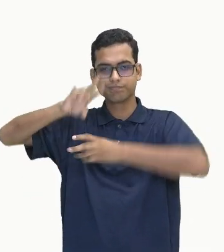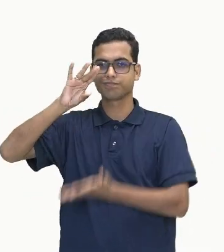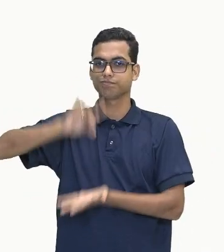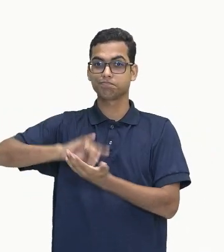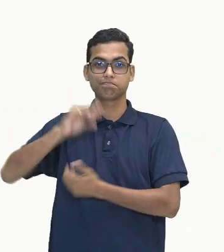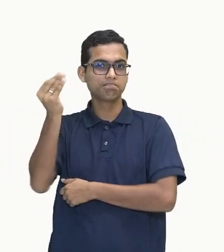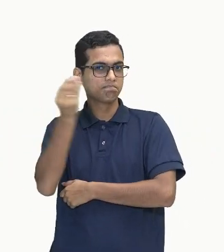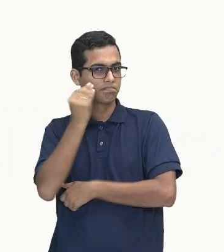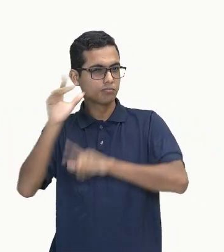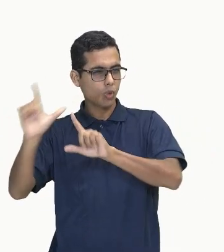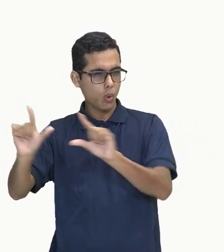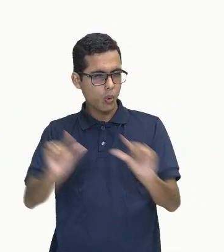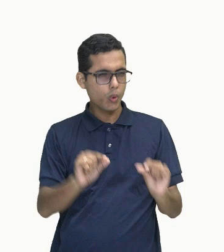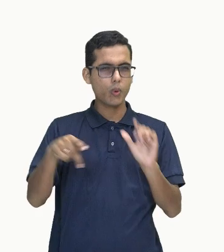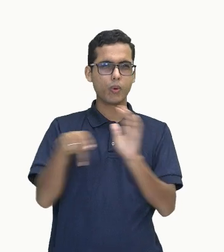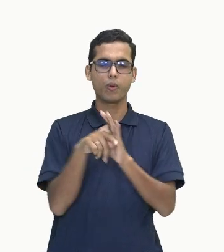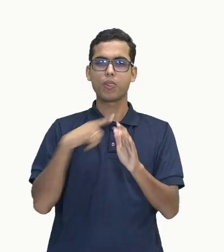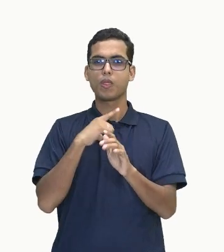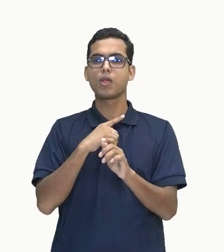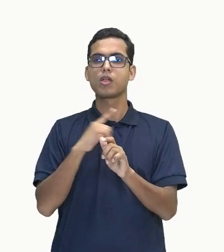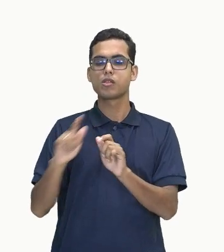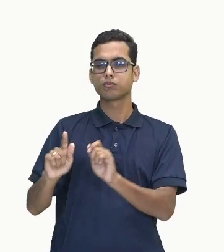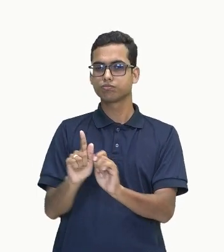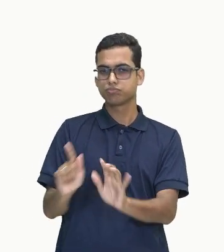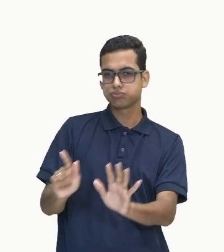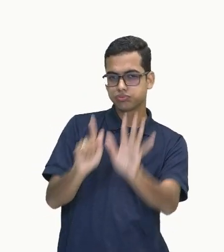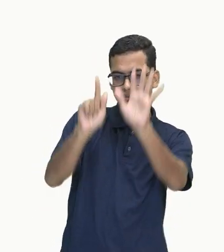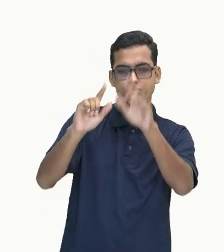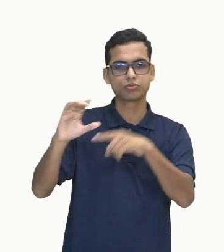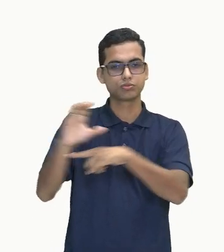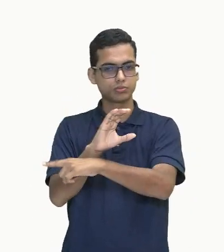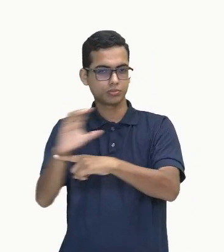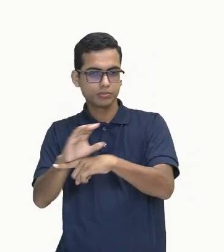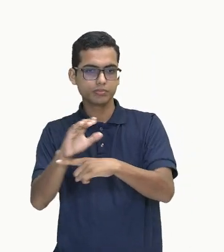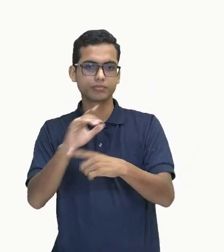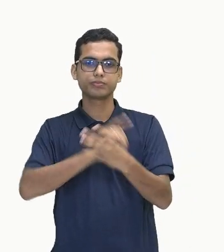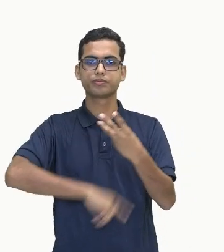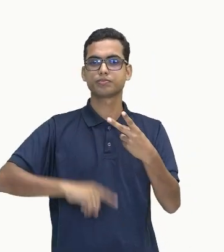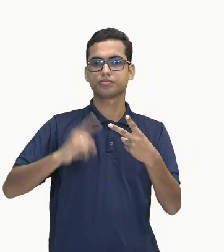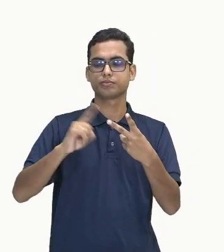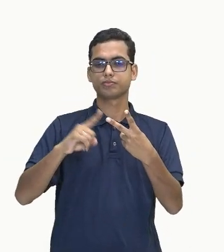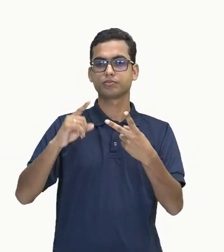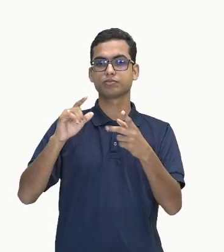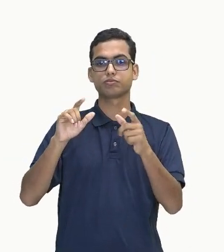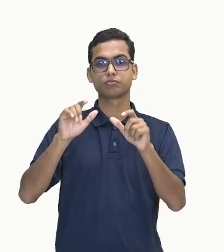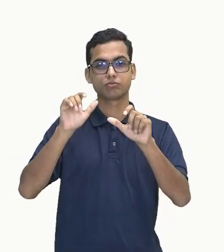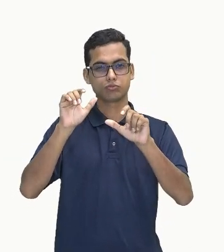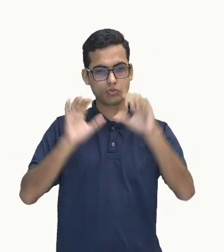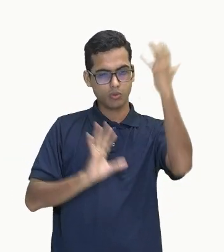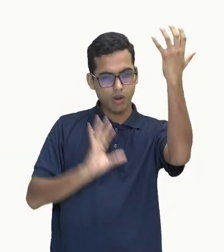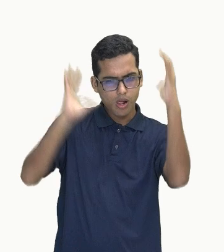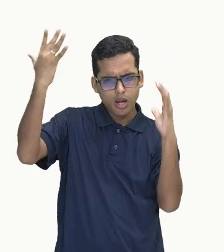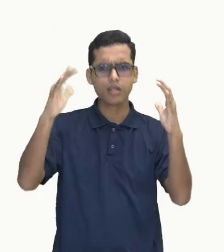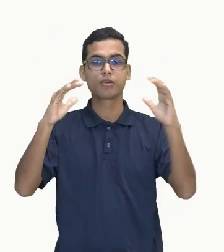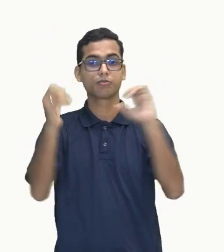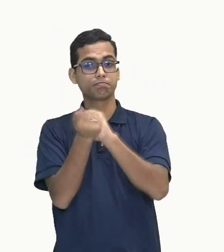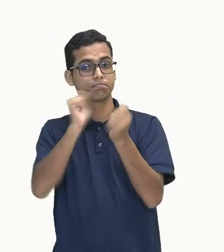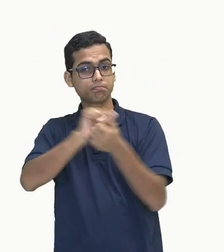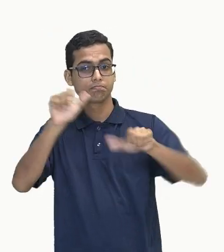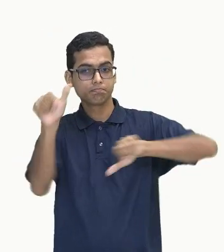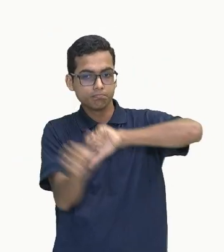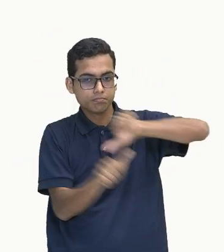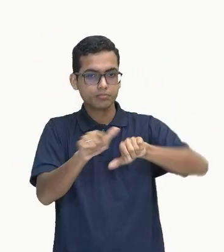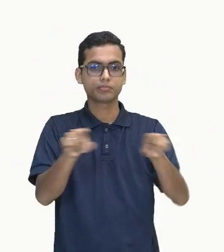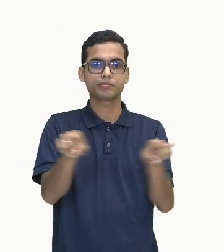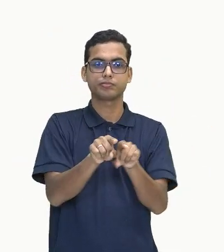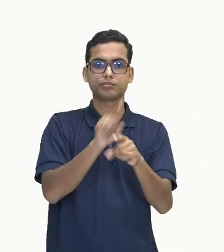a emissão de gás carbônico, adaptação às mudanças climáticas, o desenvolvimento aí de produtos com maior